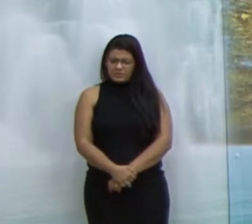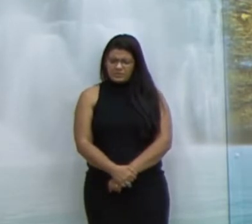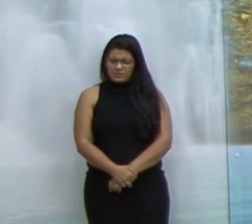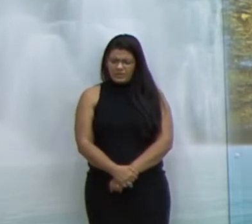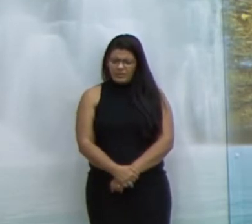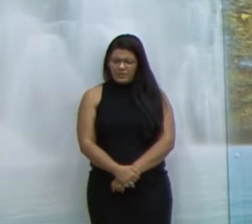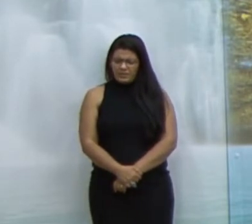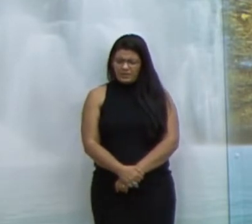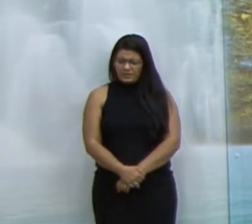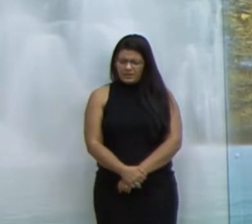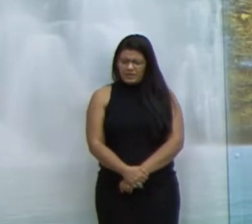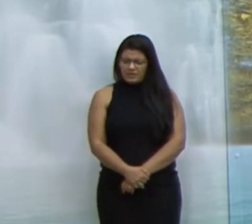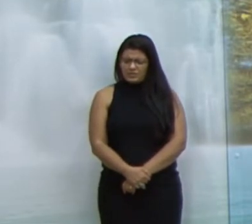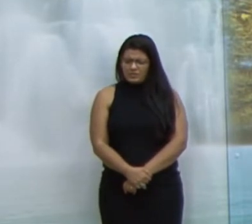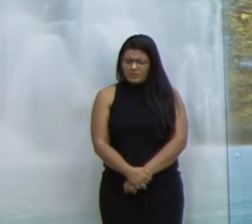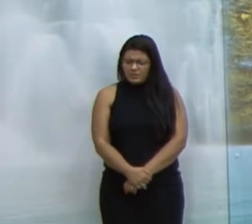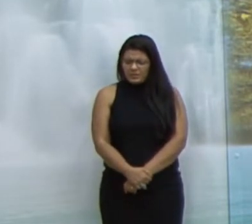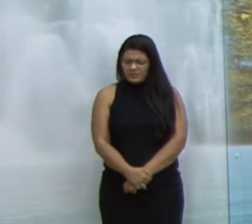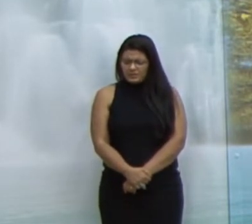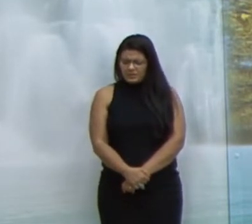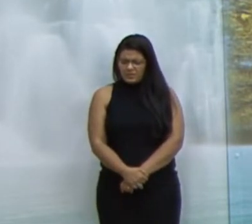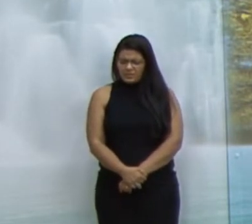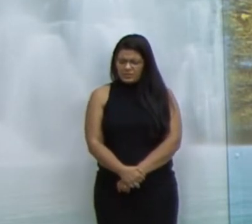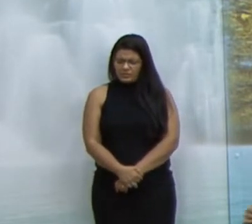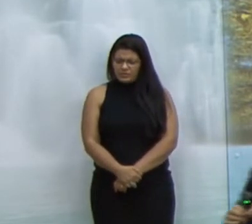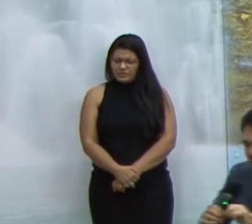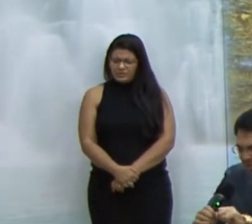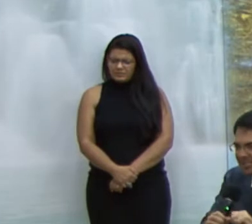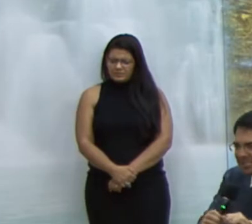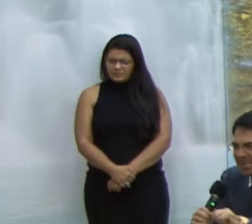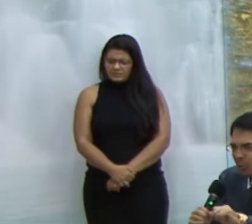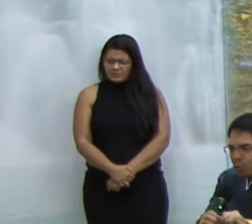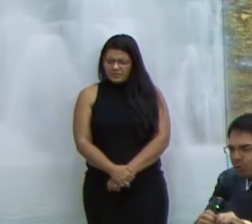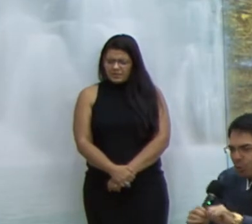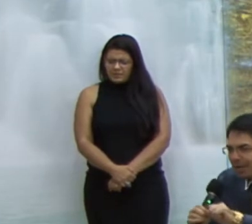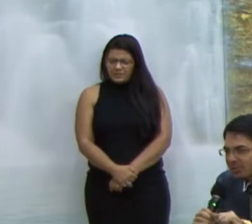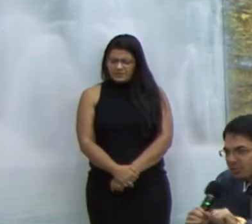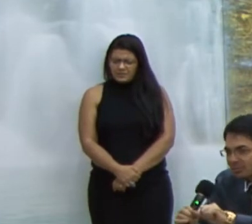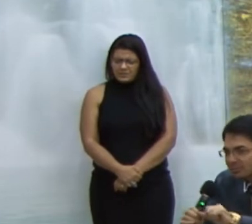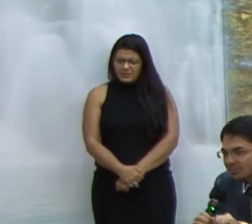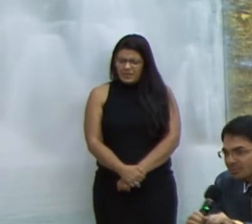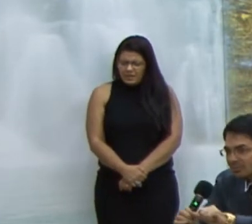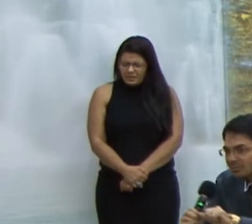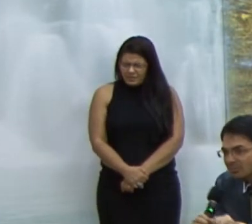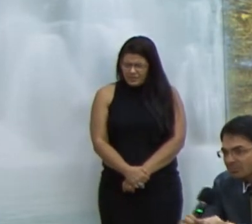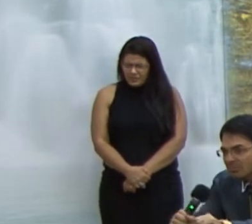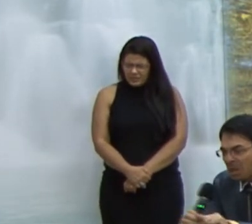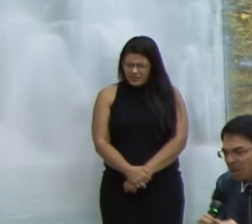Olha o que eu estou falando aqui, no nome de Jesus Cristo. Deus vai sacudir o Brasil.